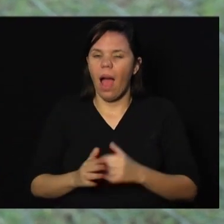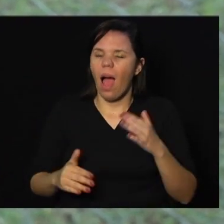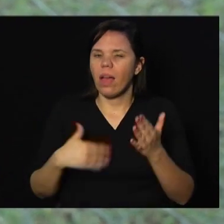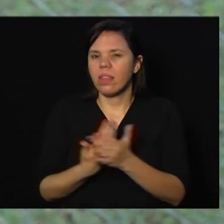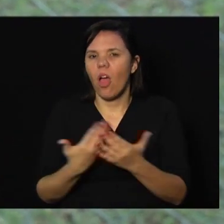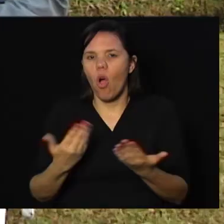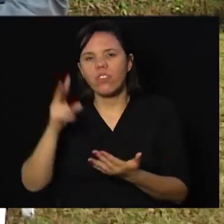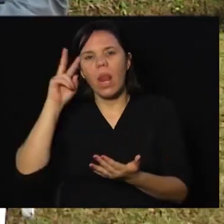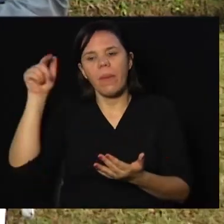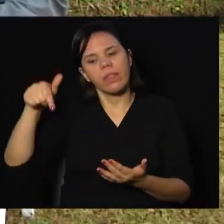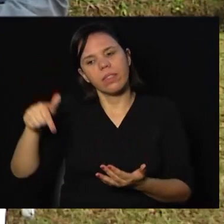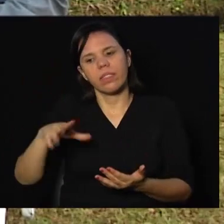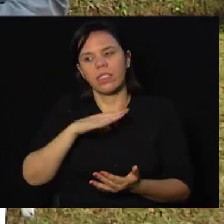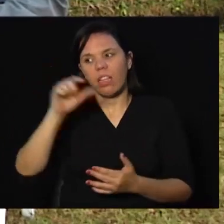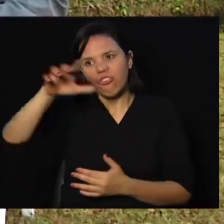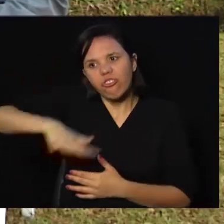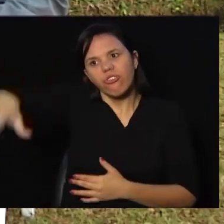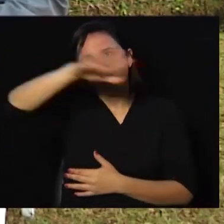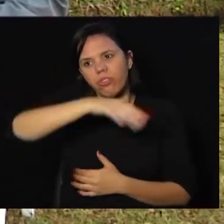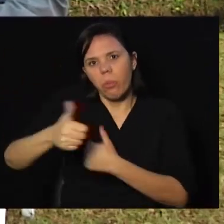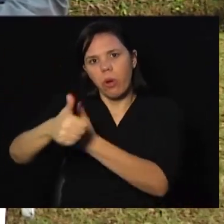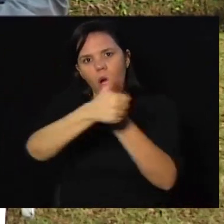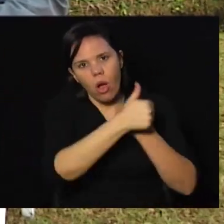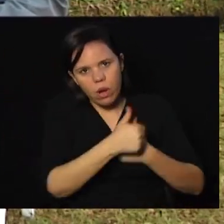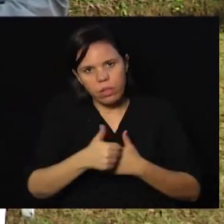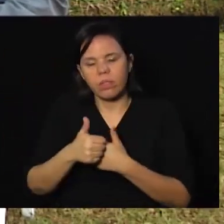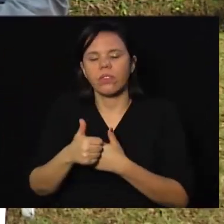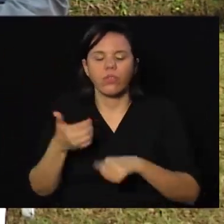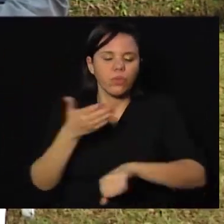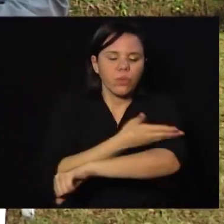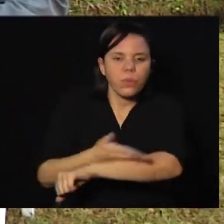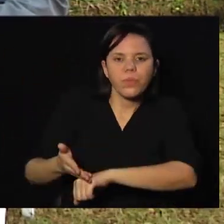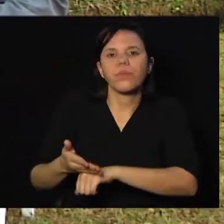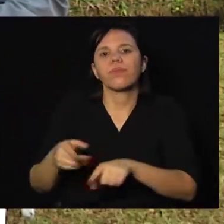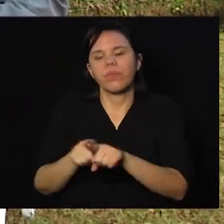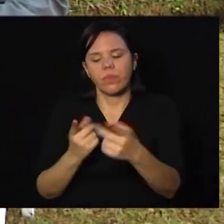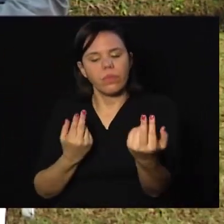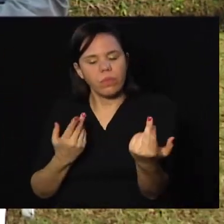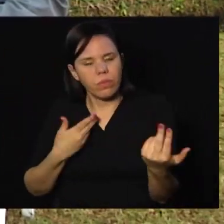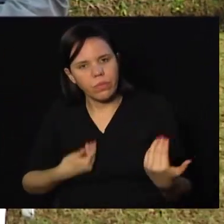muito lembrado aqui na cidade, na região, né, onde ele costumava jogar também como eu.